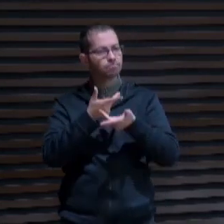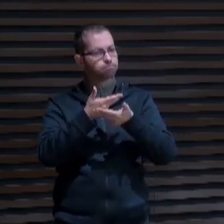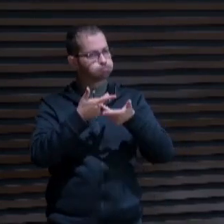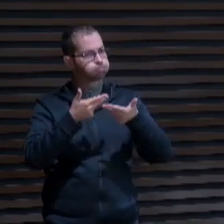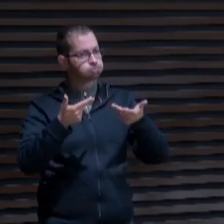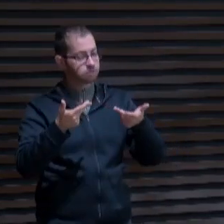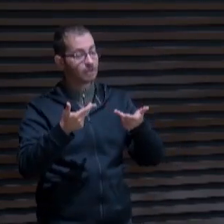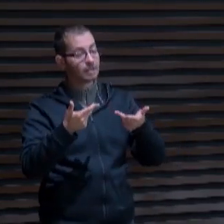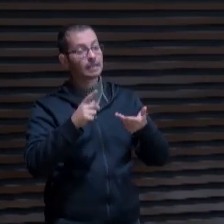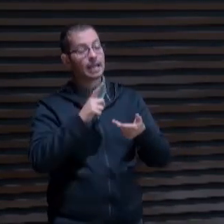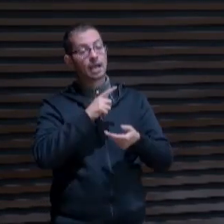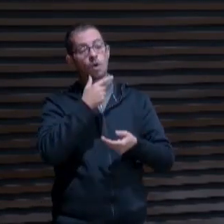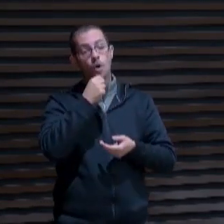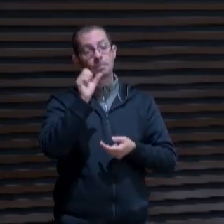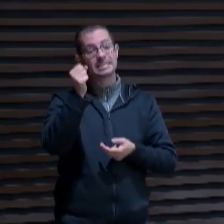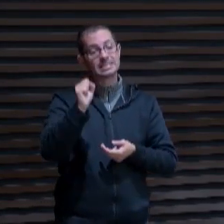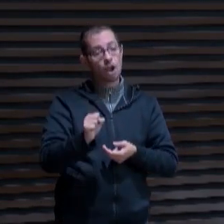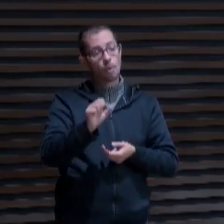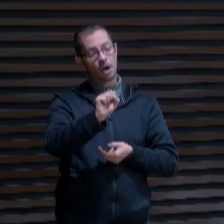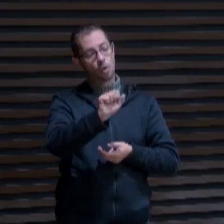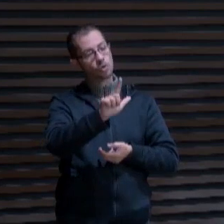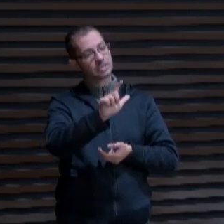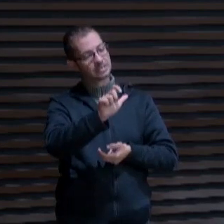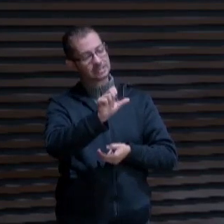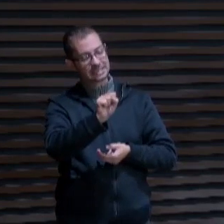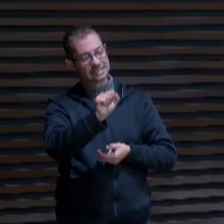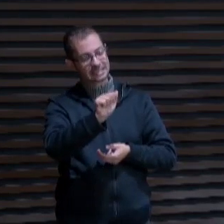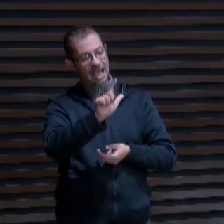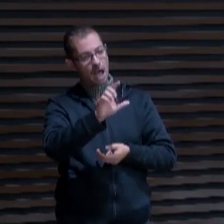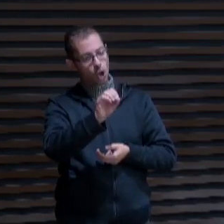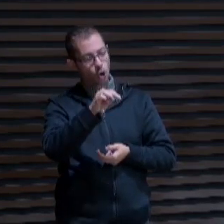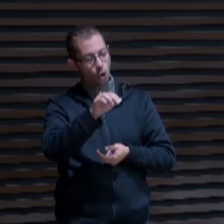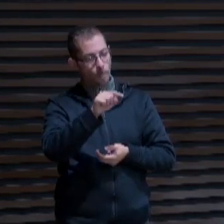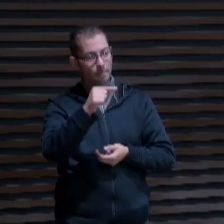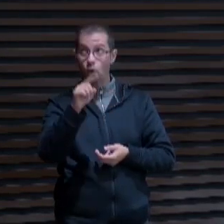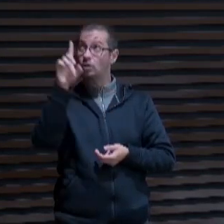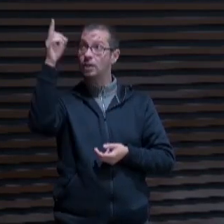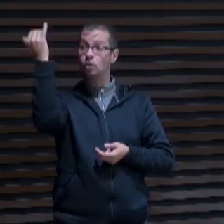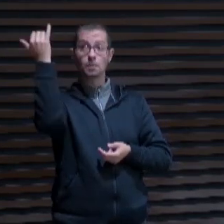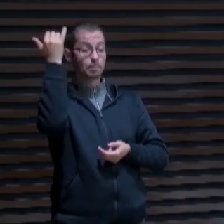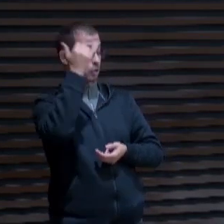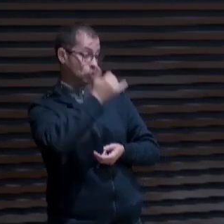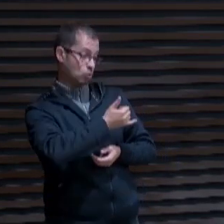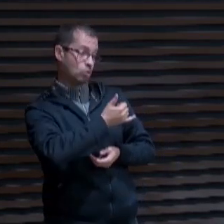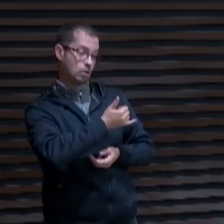ouve tudo do Senhor, ele fala, legal, ok, vamos andar nisso aí também, que o Senhor ensinou. E Davi falou, filho, obedeça,